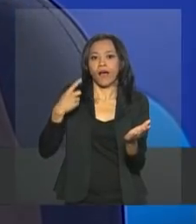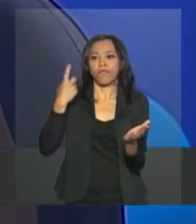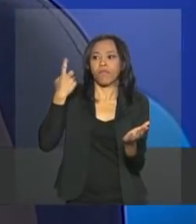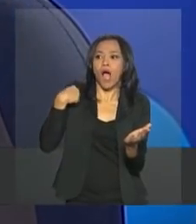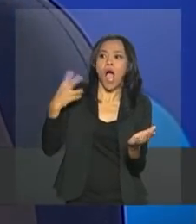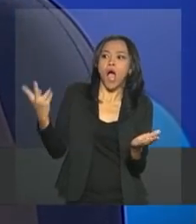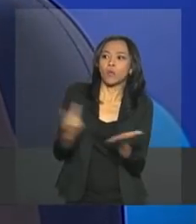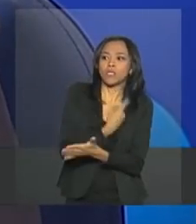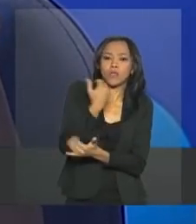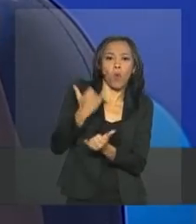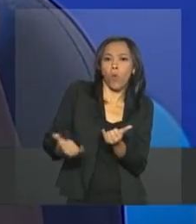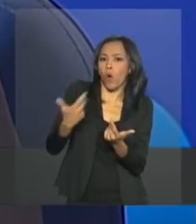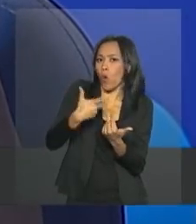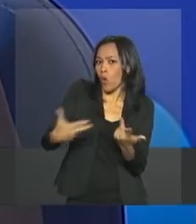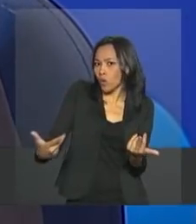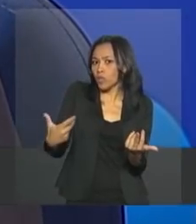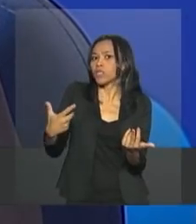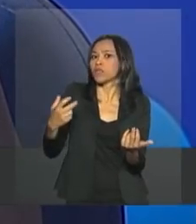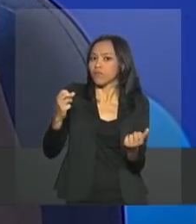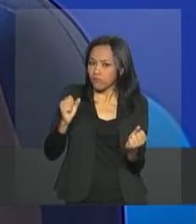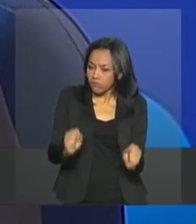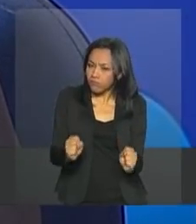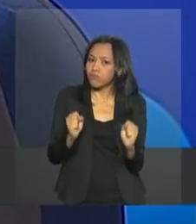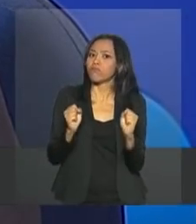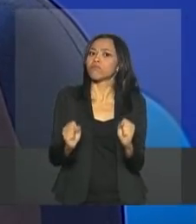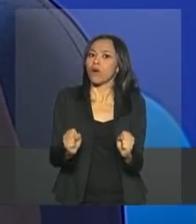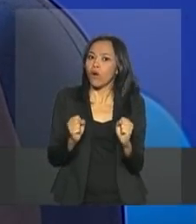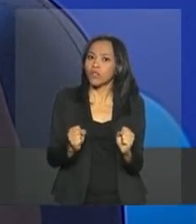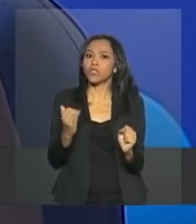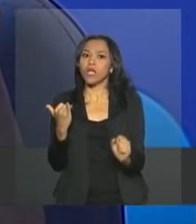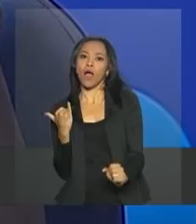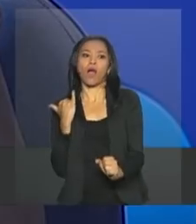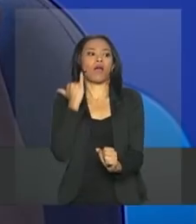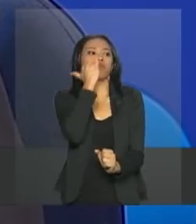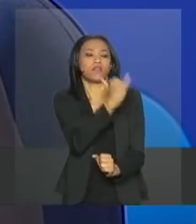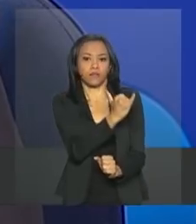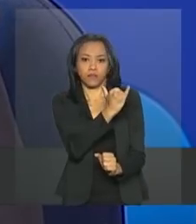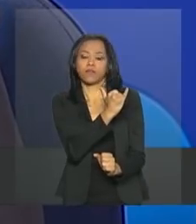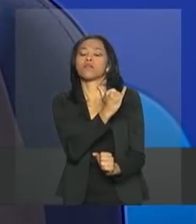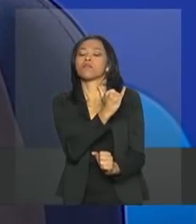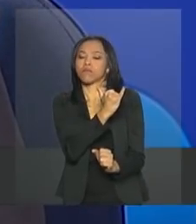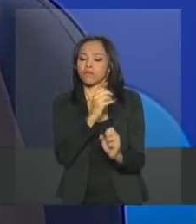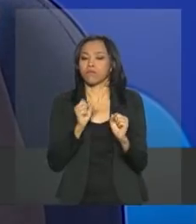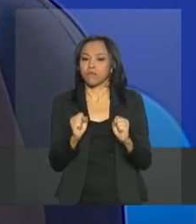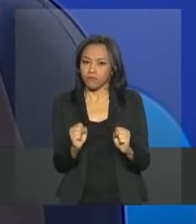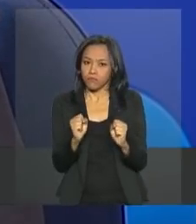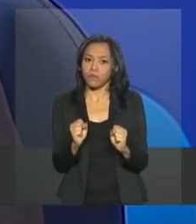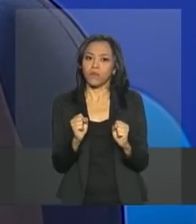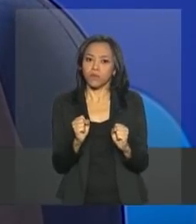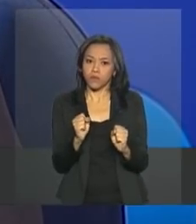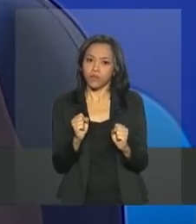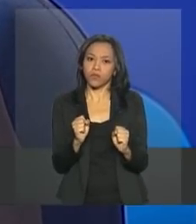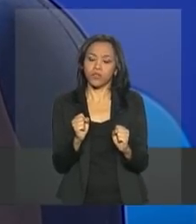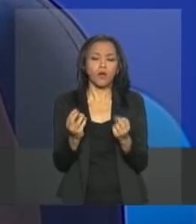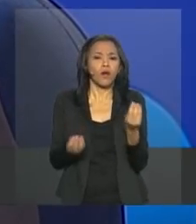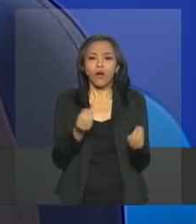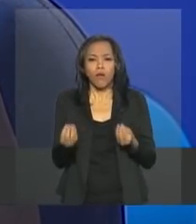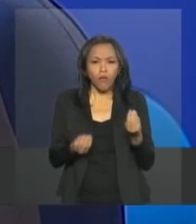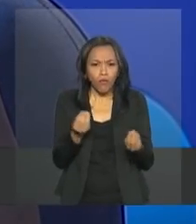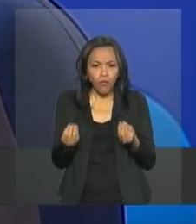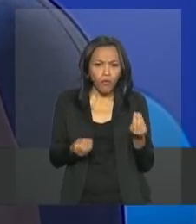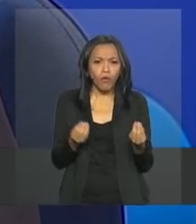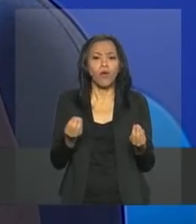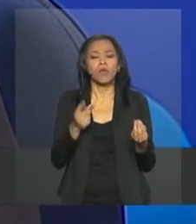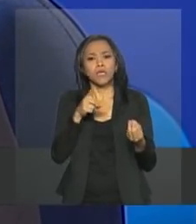da prova ele poderá então é avisar nos avisar até por meio do da